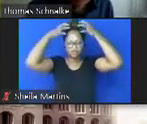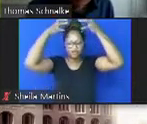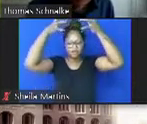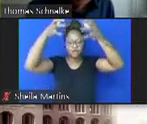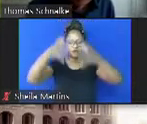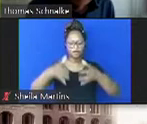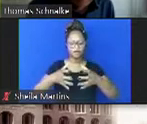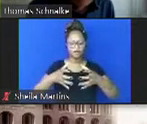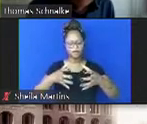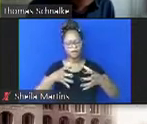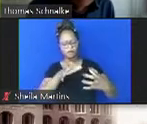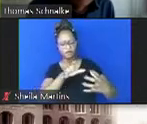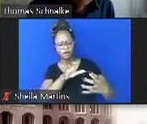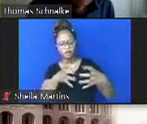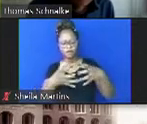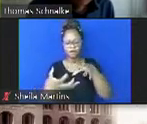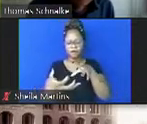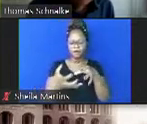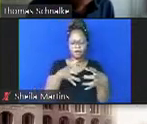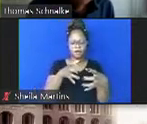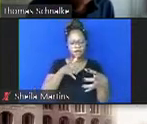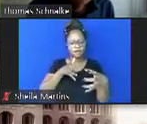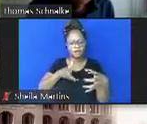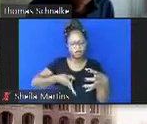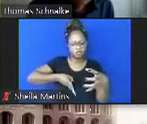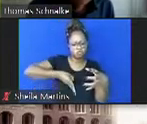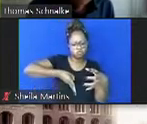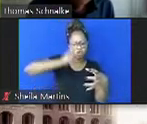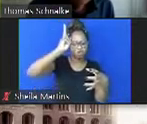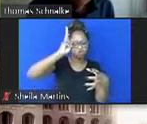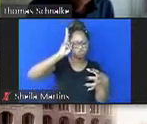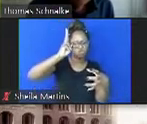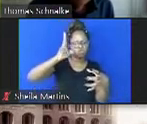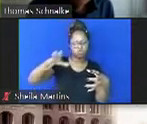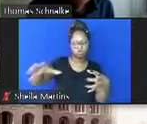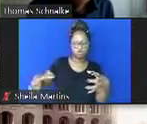do recipiente de vidro para que fosse incluído na coleção.